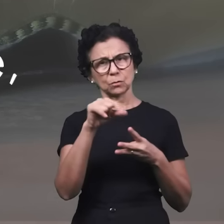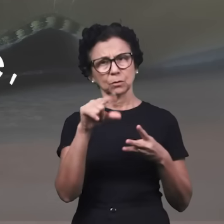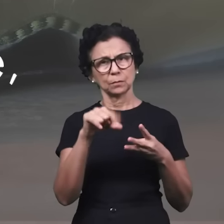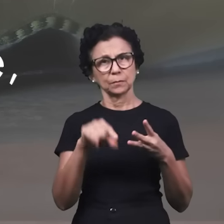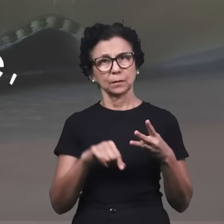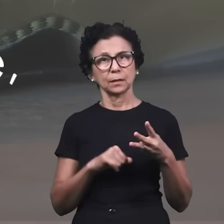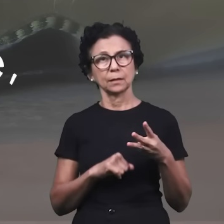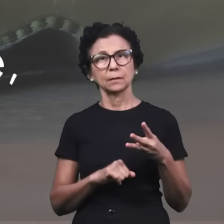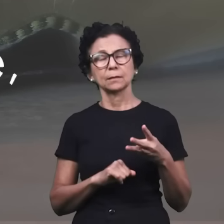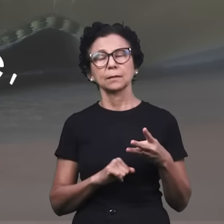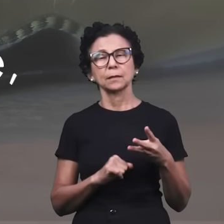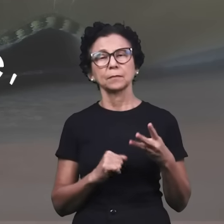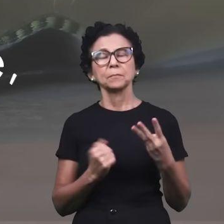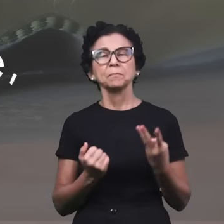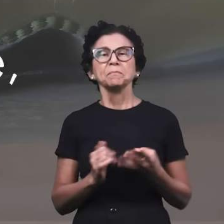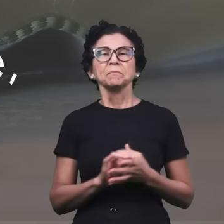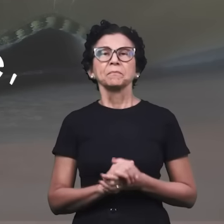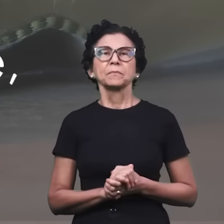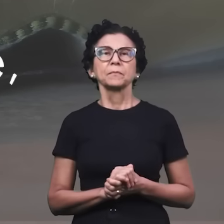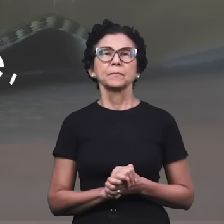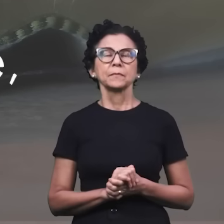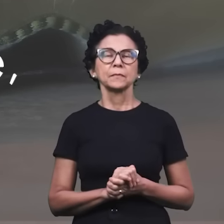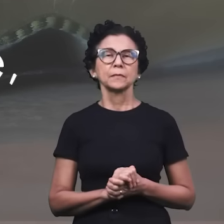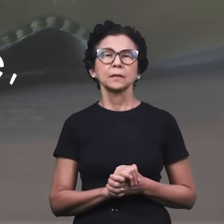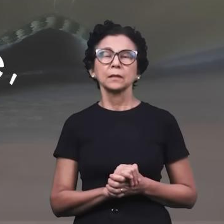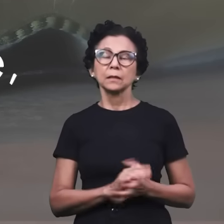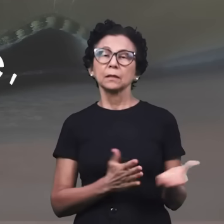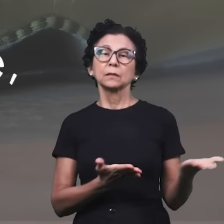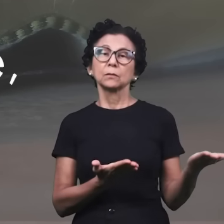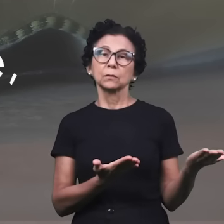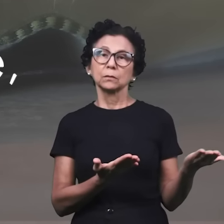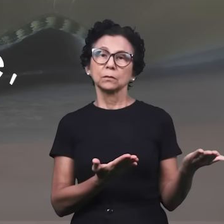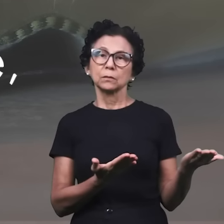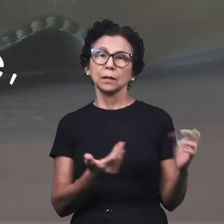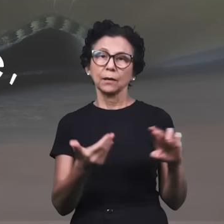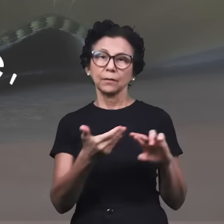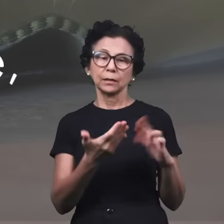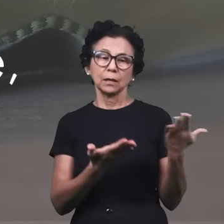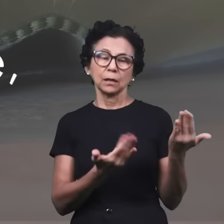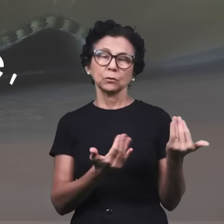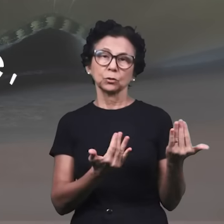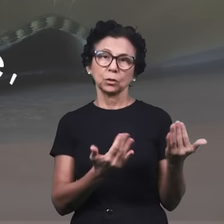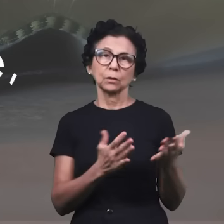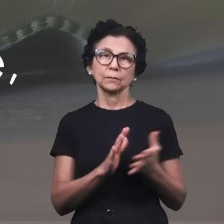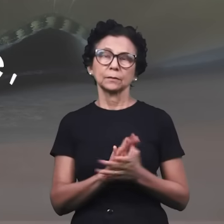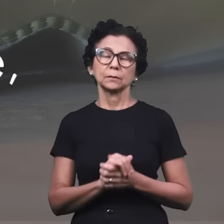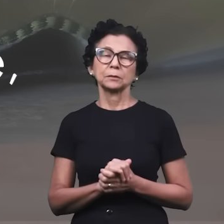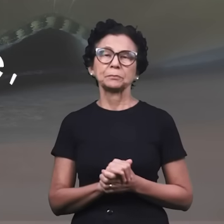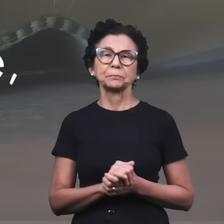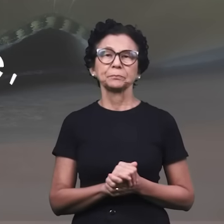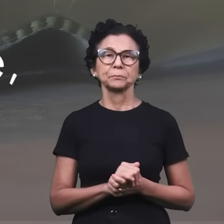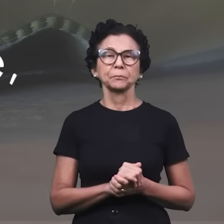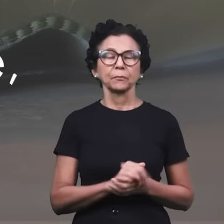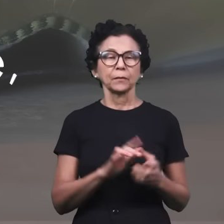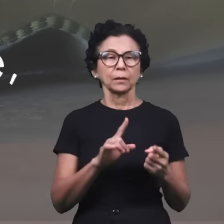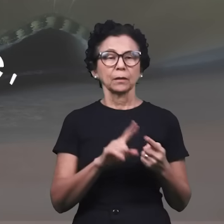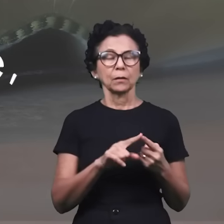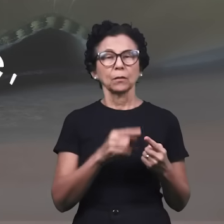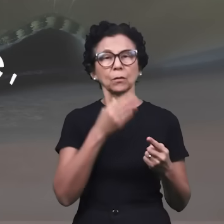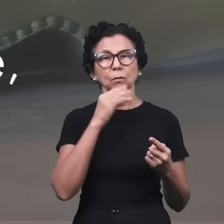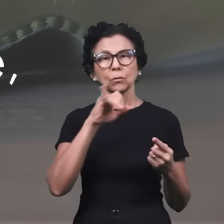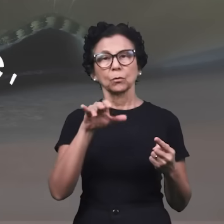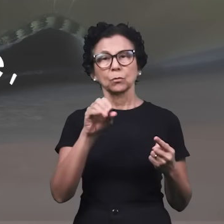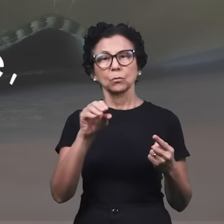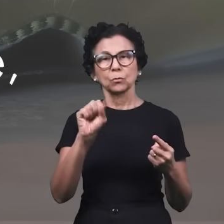irmãos dessa instrumentalidade do jovem aqui na palavra e sobretudo no Velho Testamento. Nós vamos ter José, por